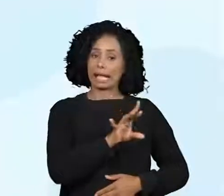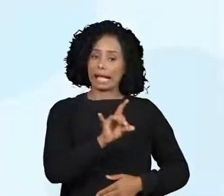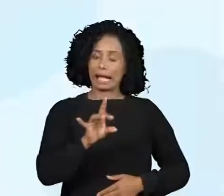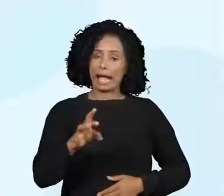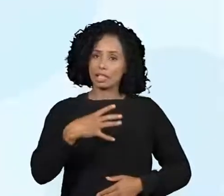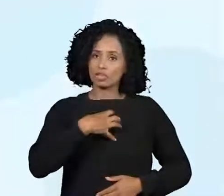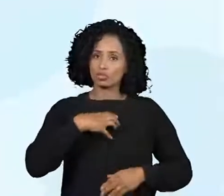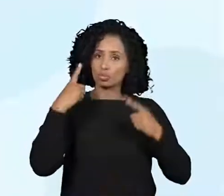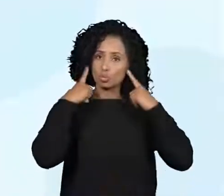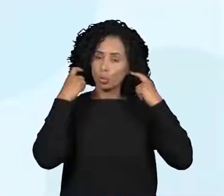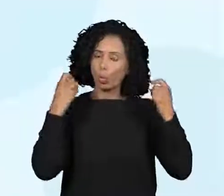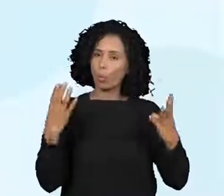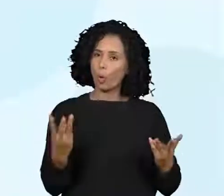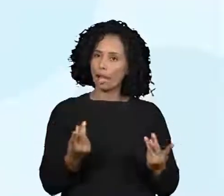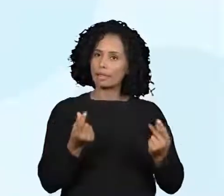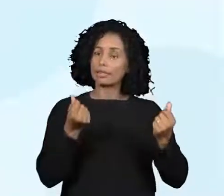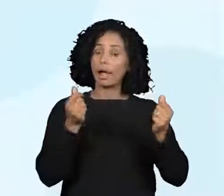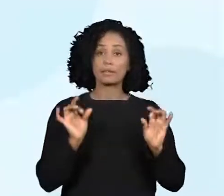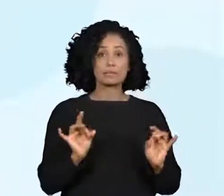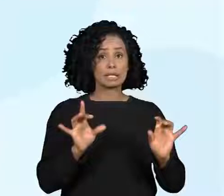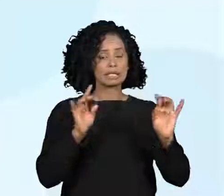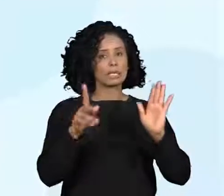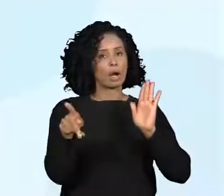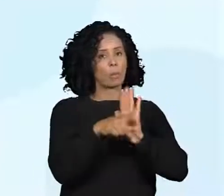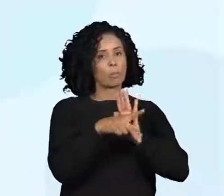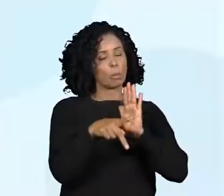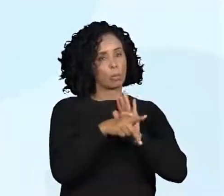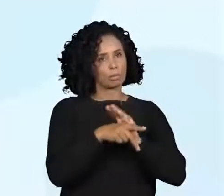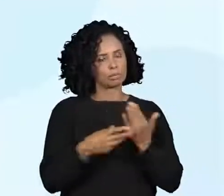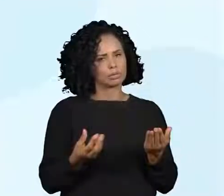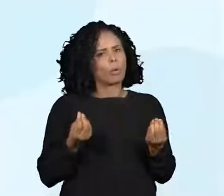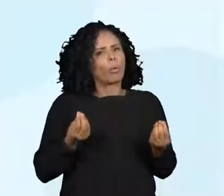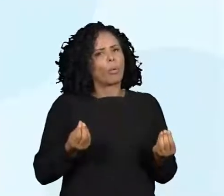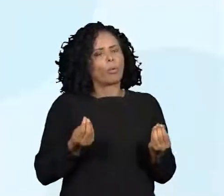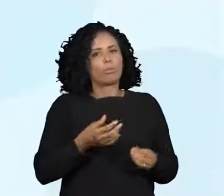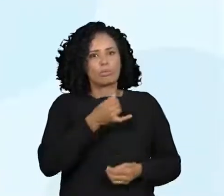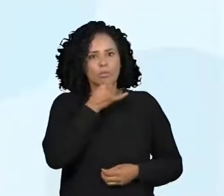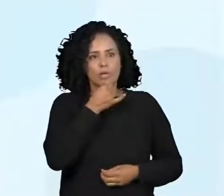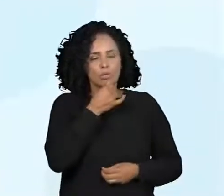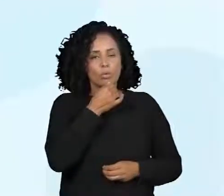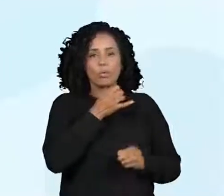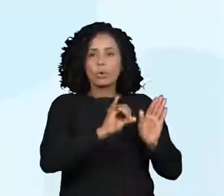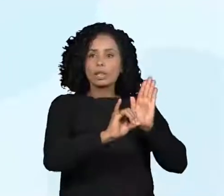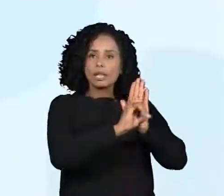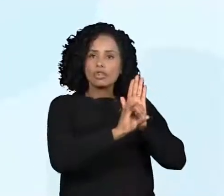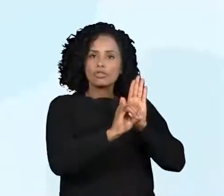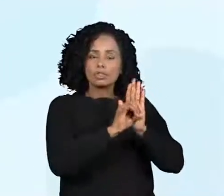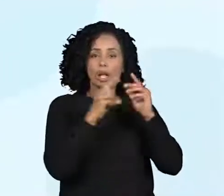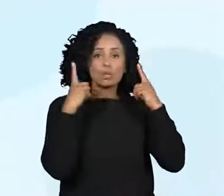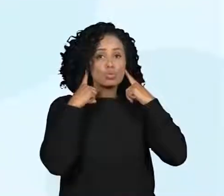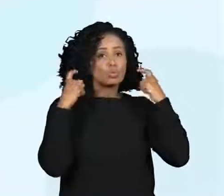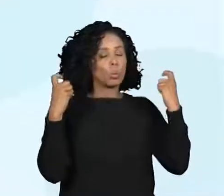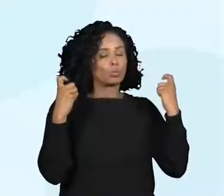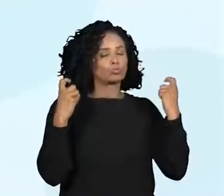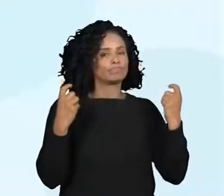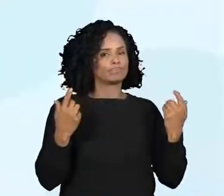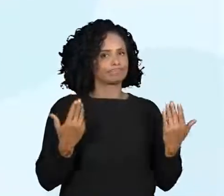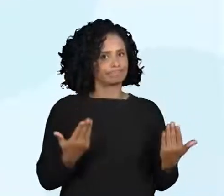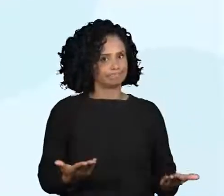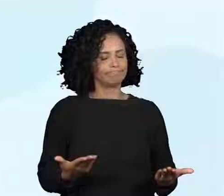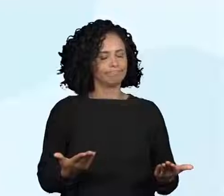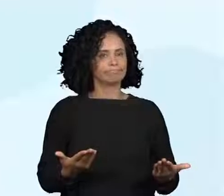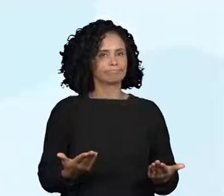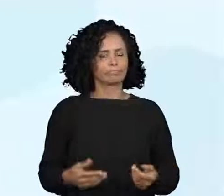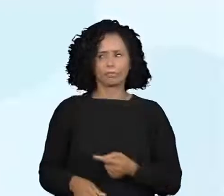tem qualidades que lhe são próprias, aquilo que podemos chamar de identidade do som. Mas olha ali,